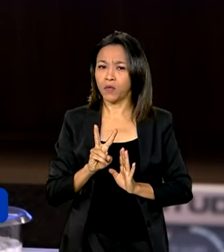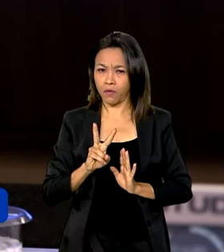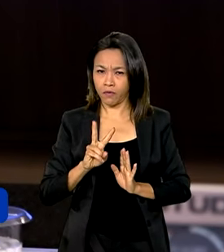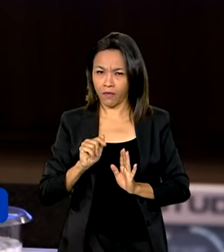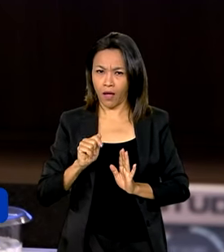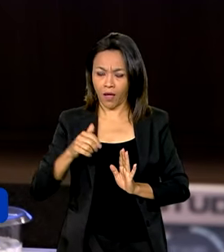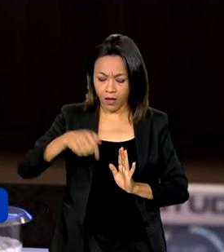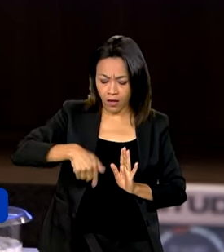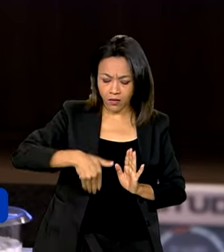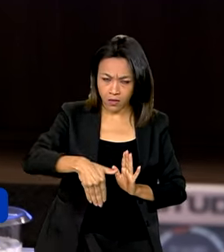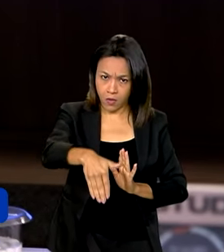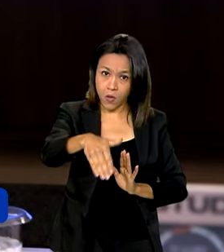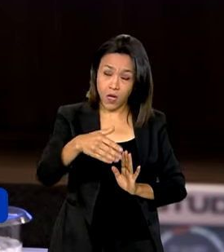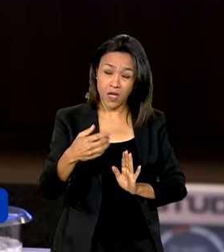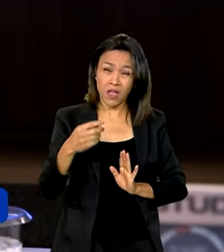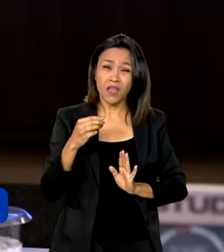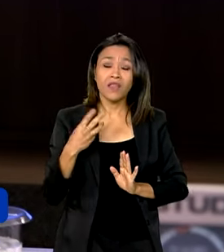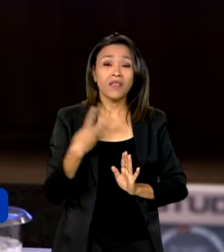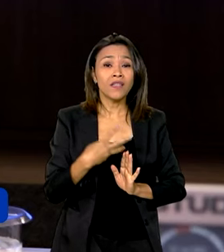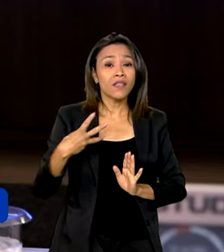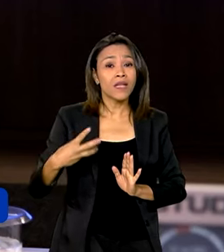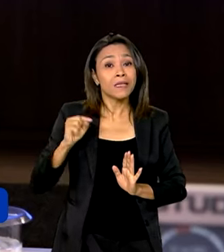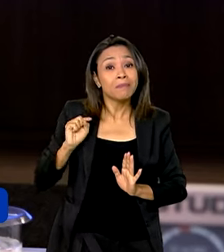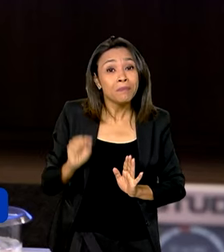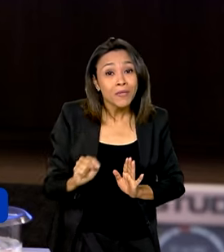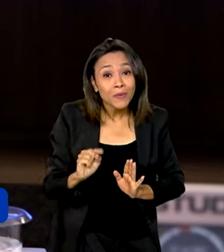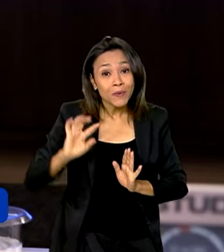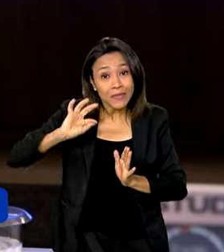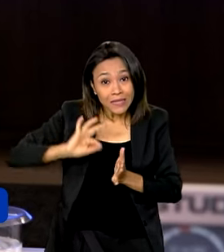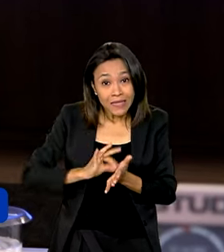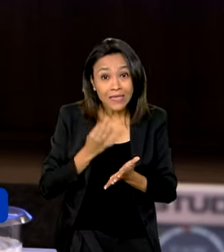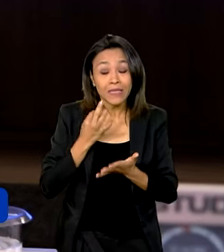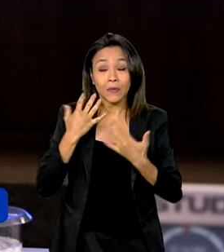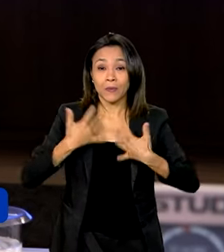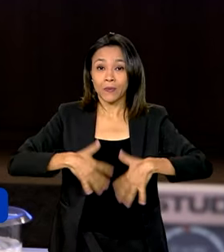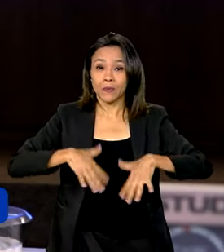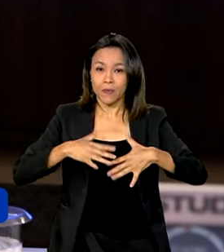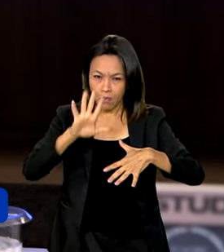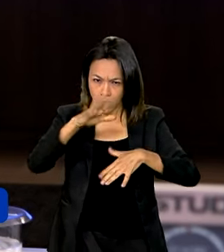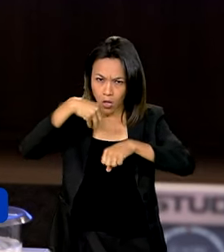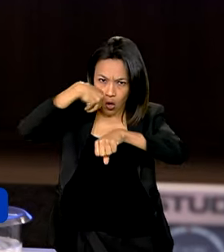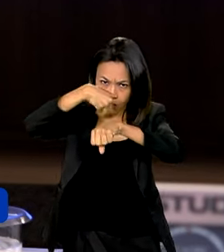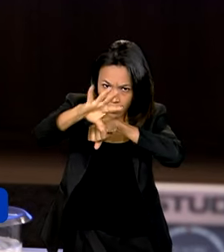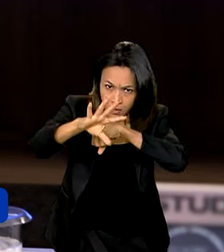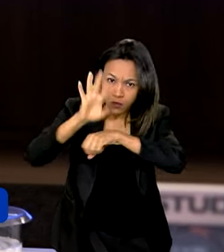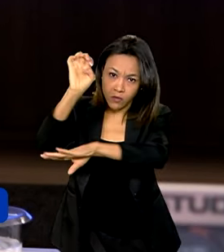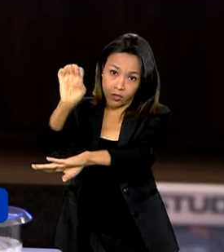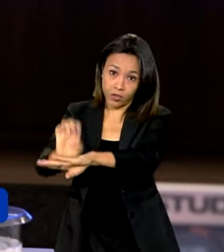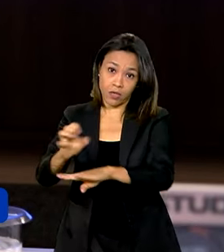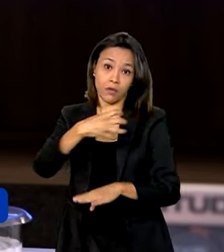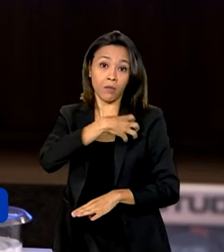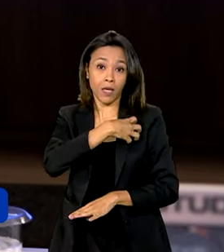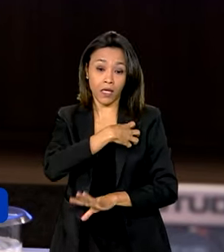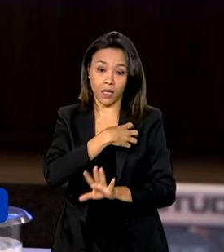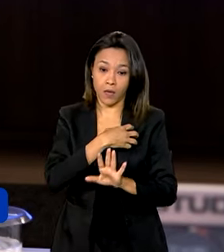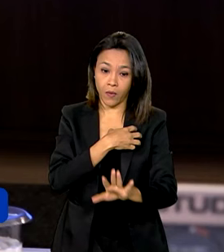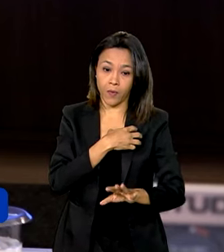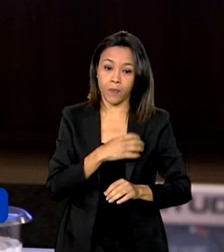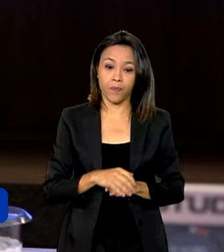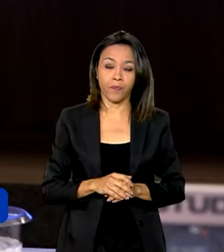e tivemos 33.000 pessoas inscritas mas eu quero te passar os dados da Bahia então